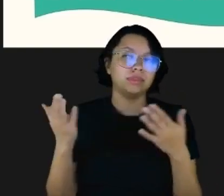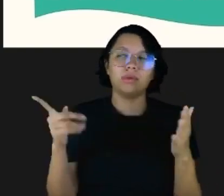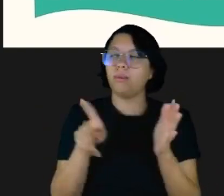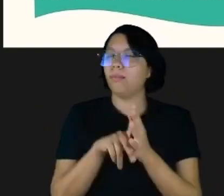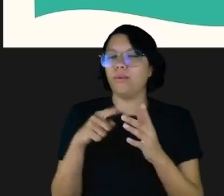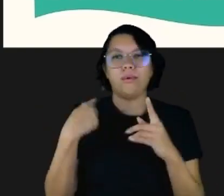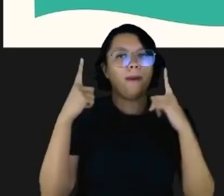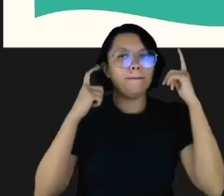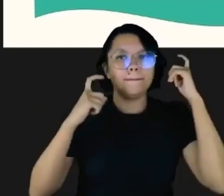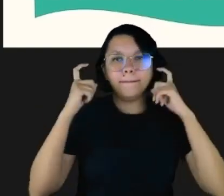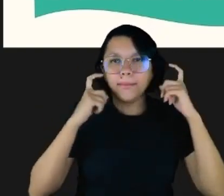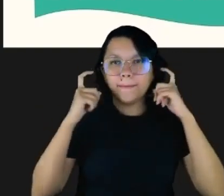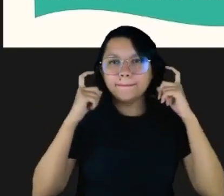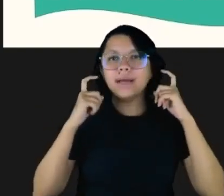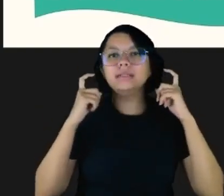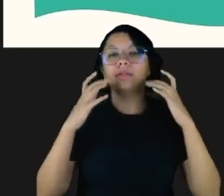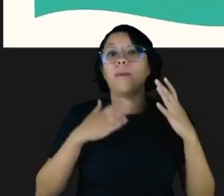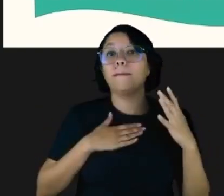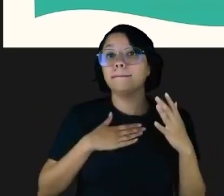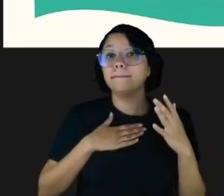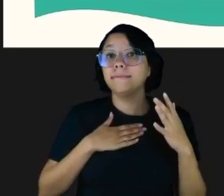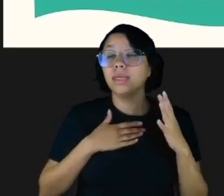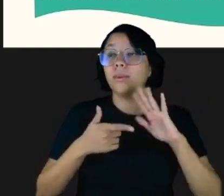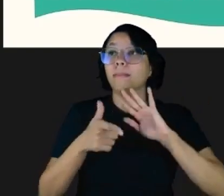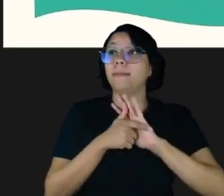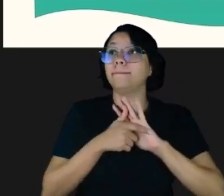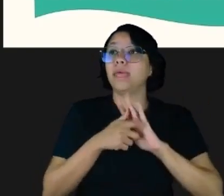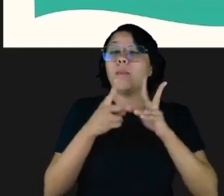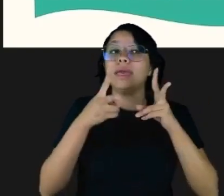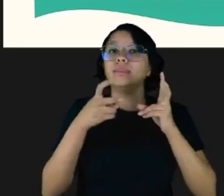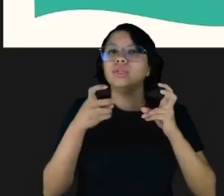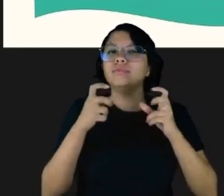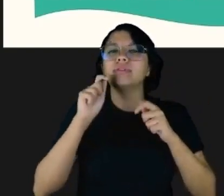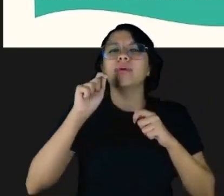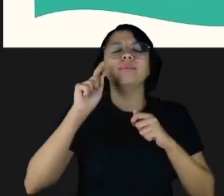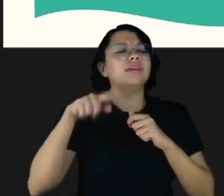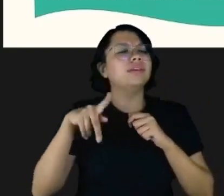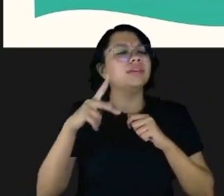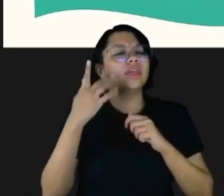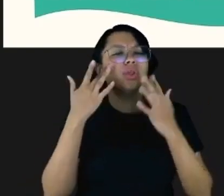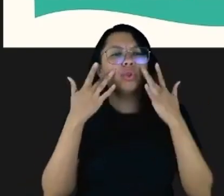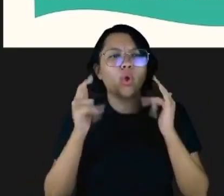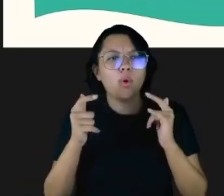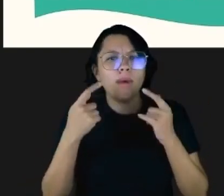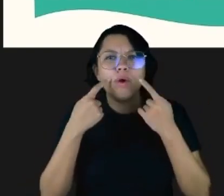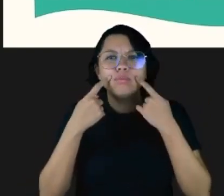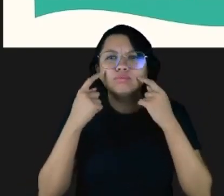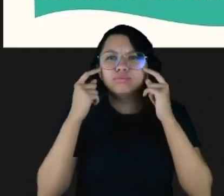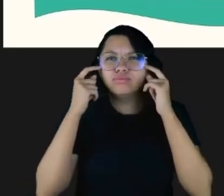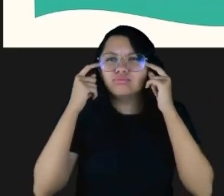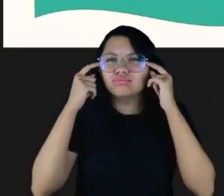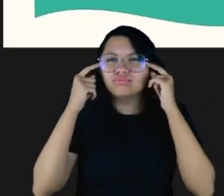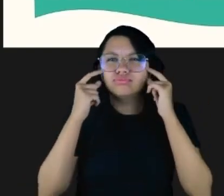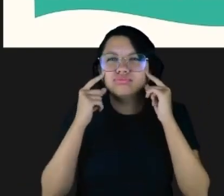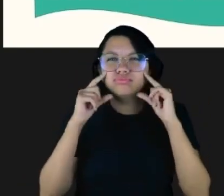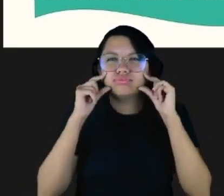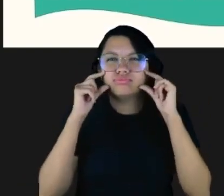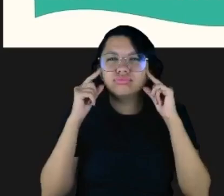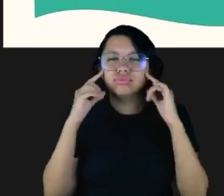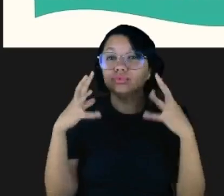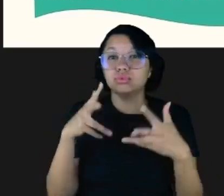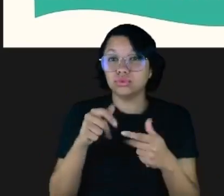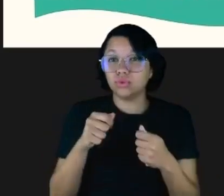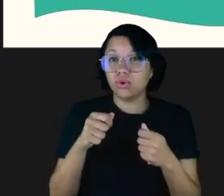preocupação. O meu papel é saber identificar o que é normal da idade. Ruga. Todos os idosos do mundo ficam com